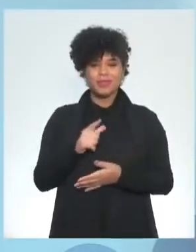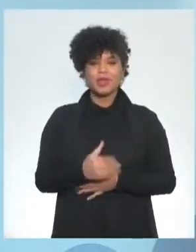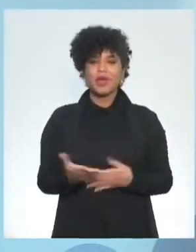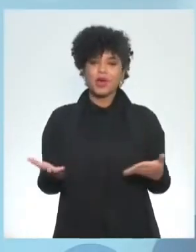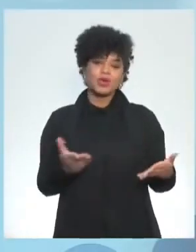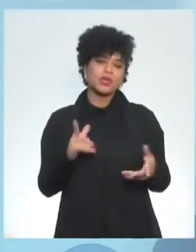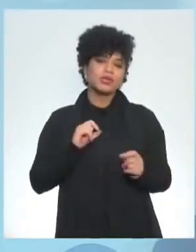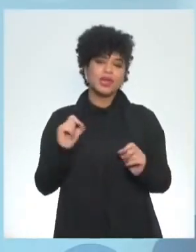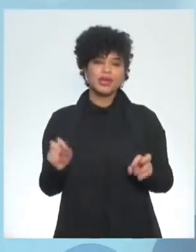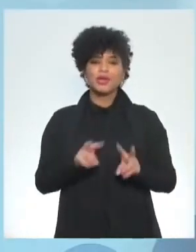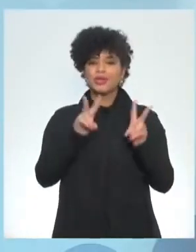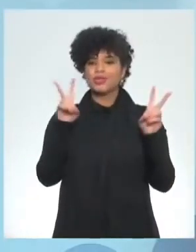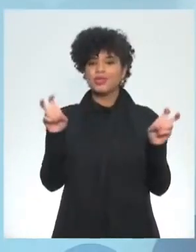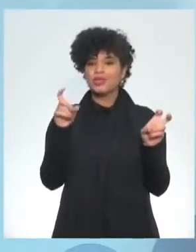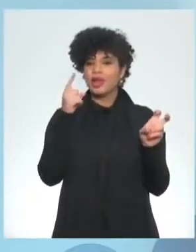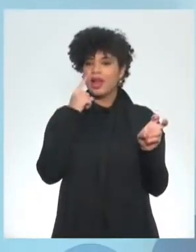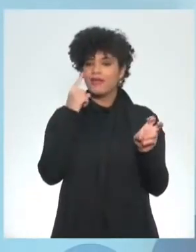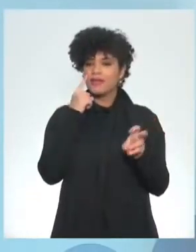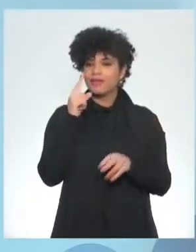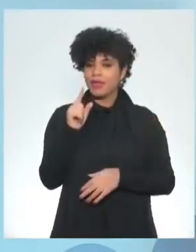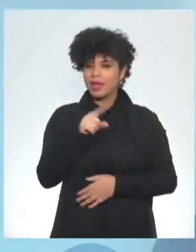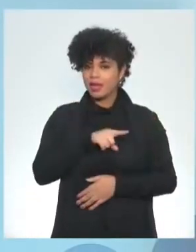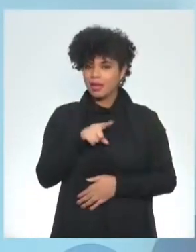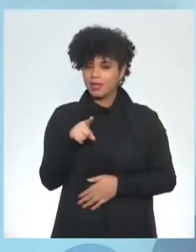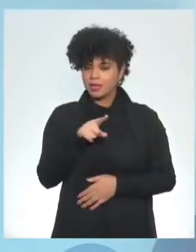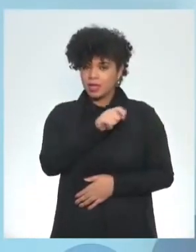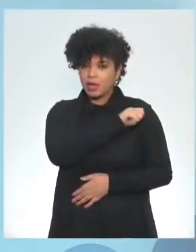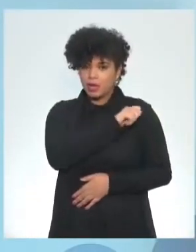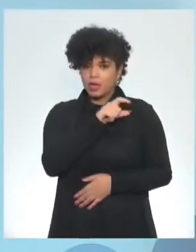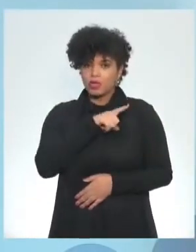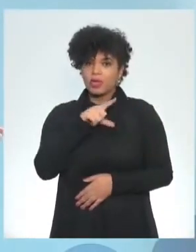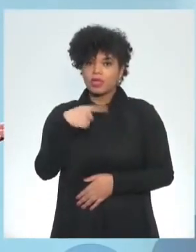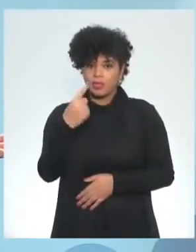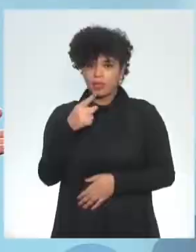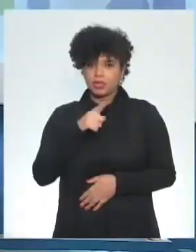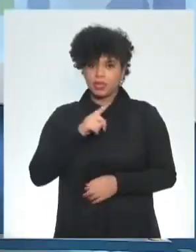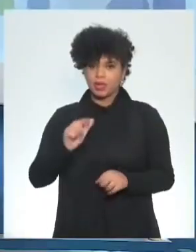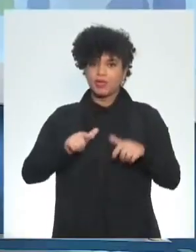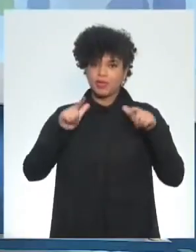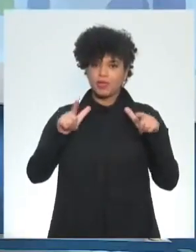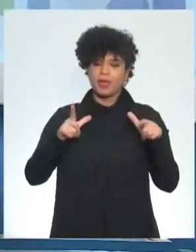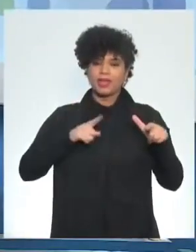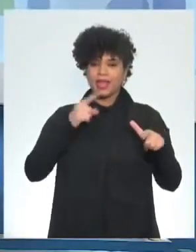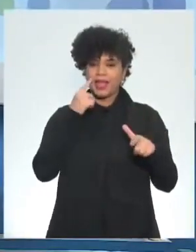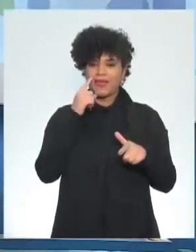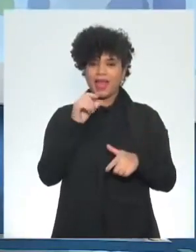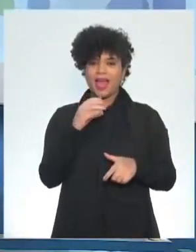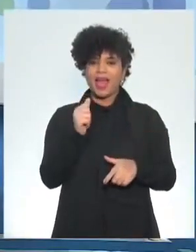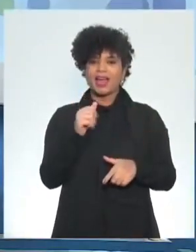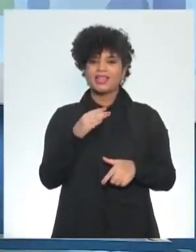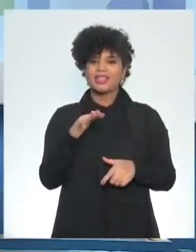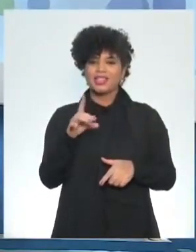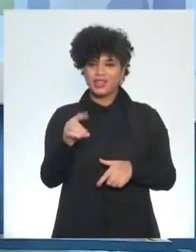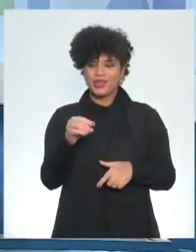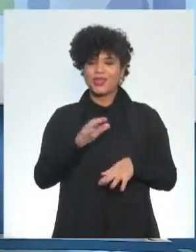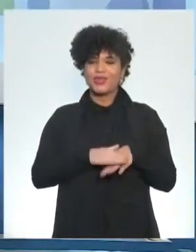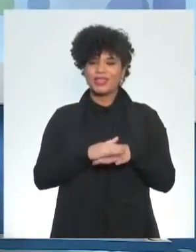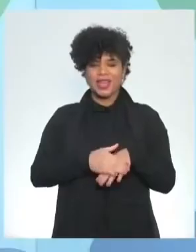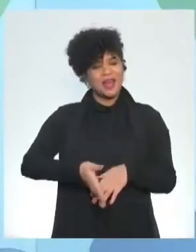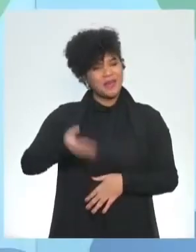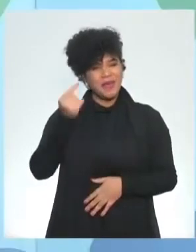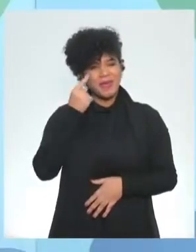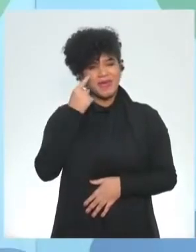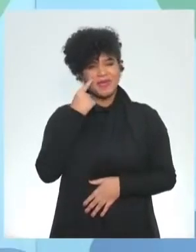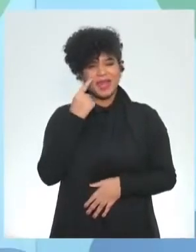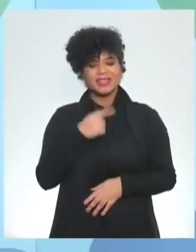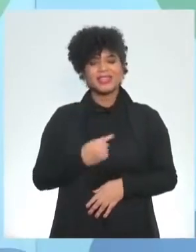está falando de titulação, né? Os alunos logo, logo terão os títulos dele. Nós vamos titular aqui os ácidos, enquanto você não titula ainda, né, Vamos estudante? titular os